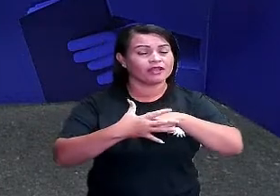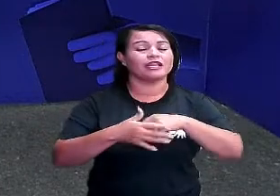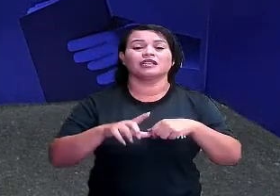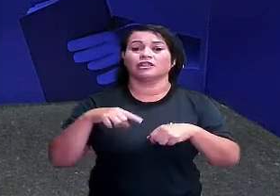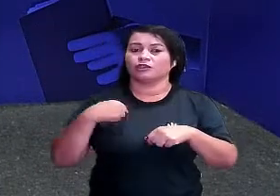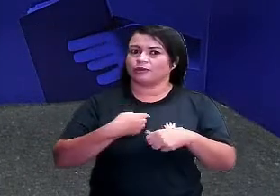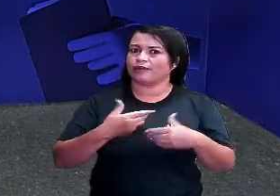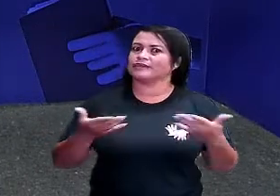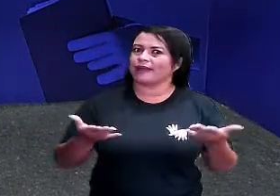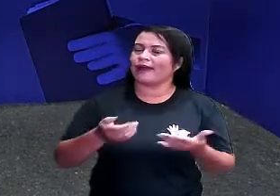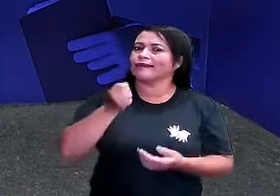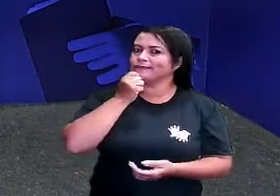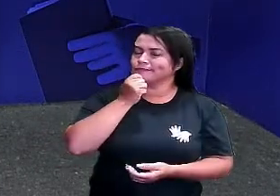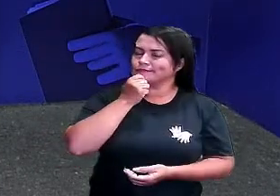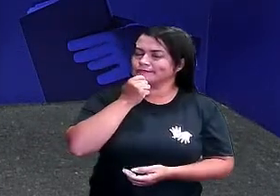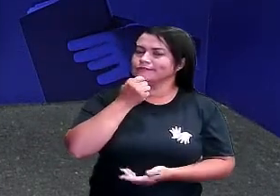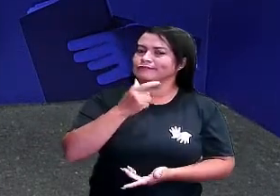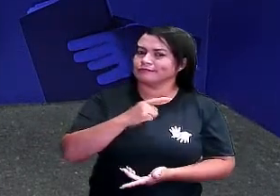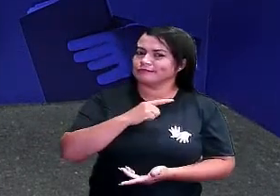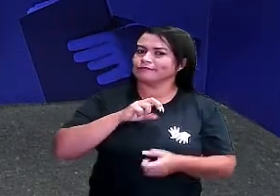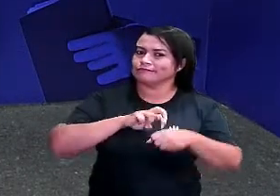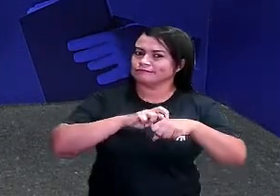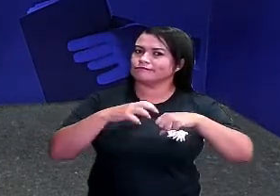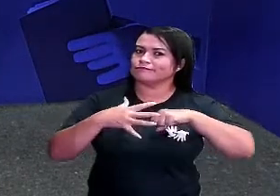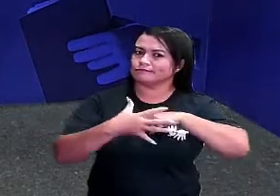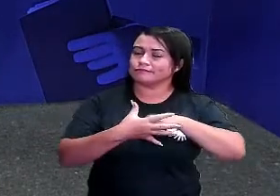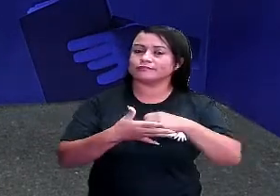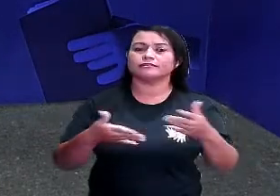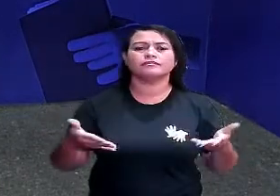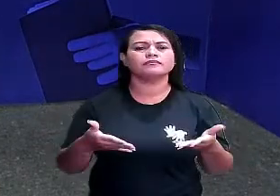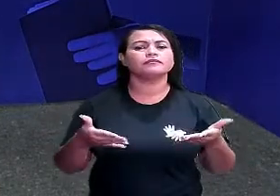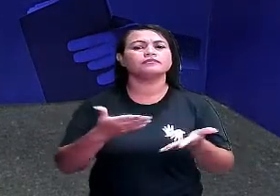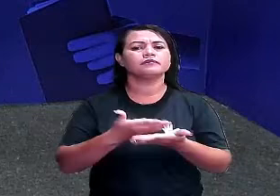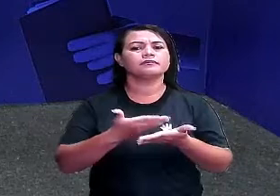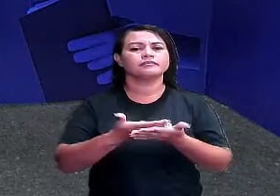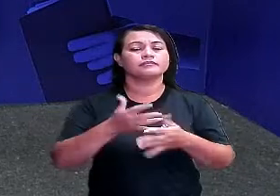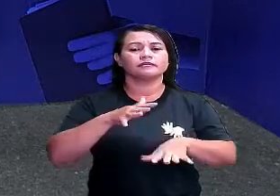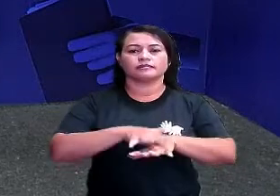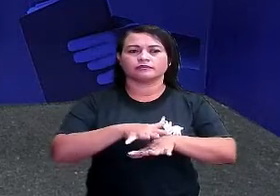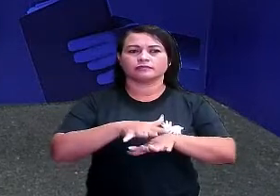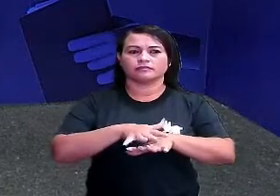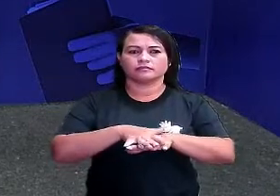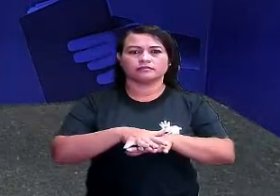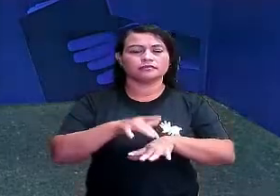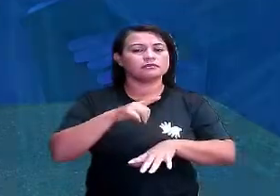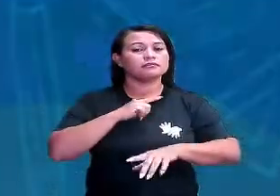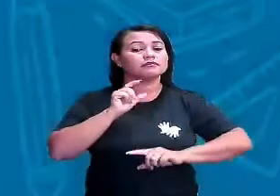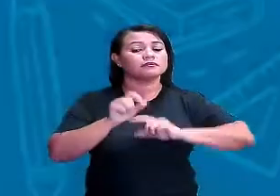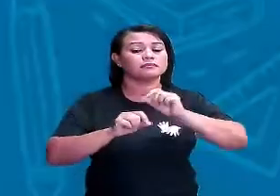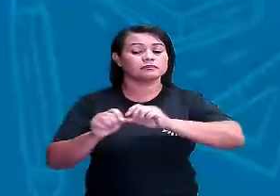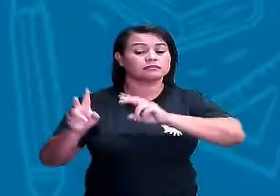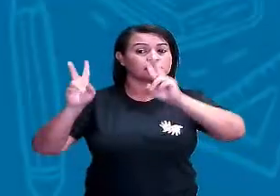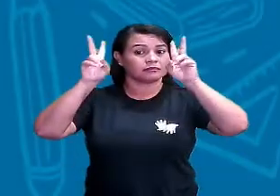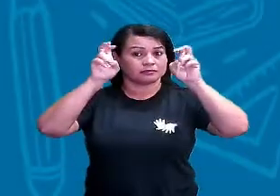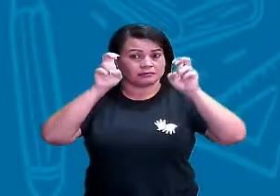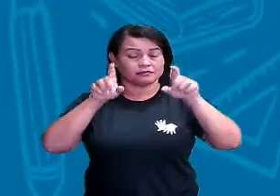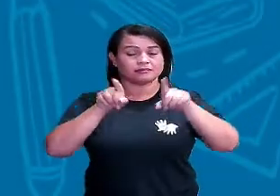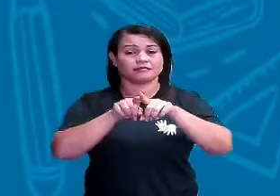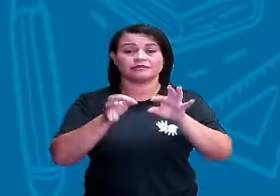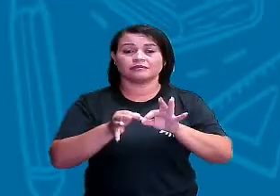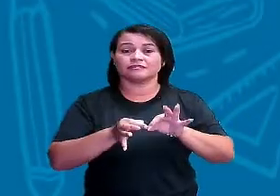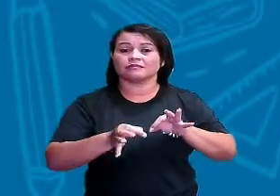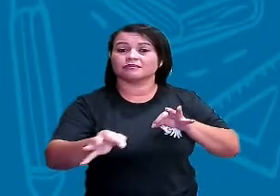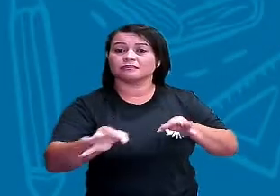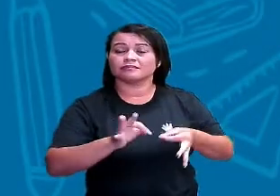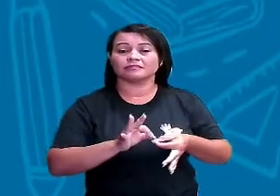vivendo a pandemia. Nossa aula de hoje de matemática é sobre a unidade temática grandezas e